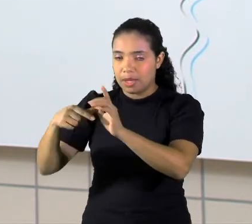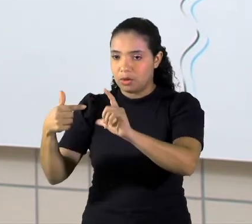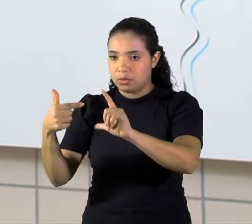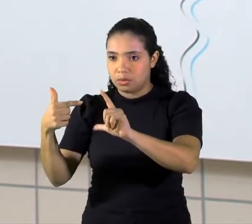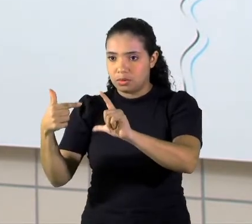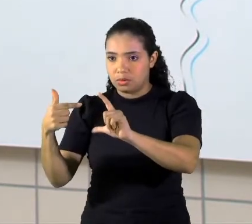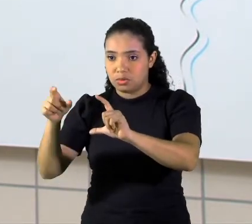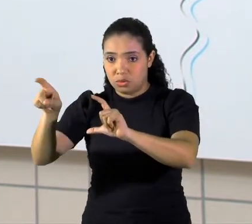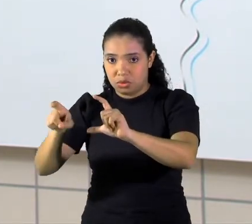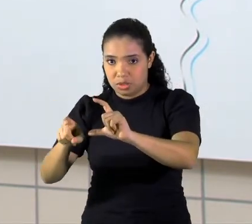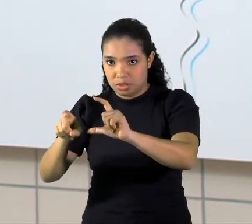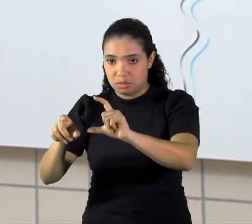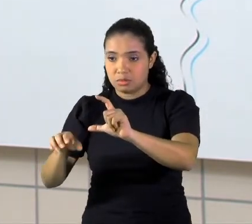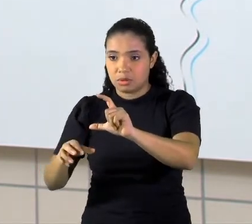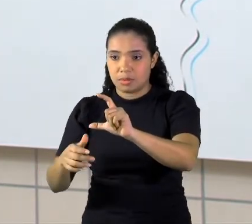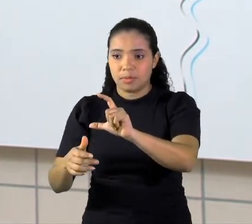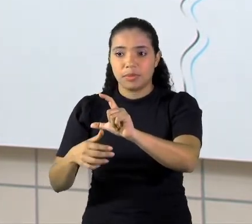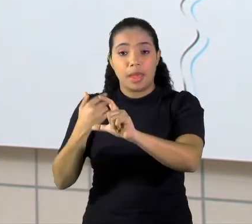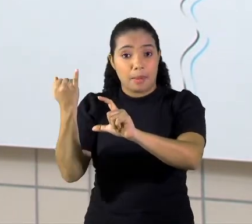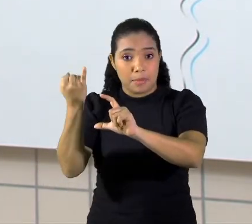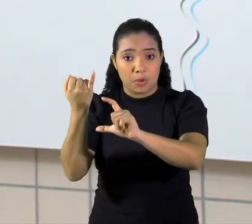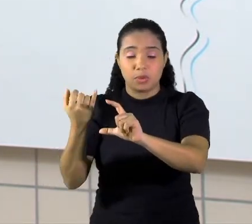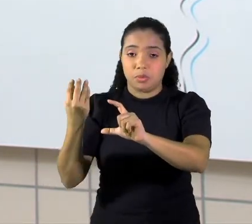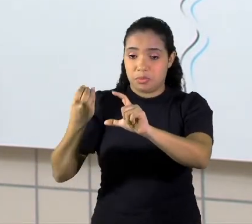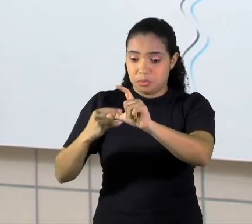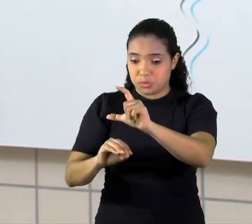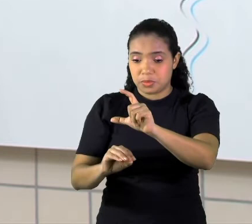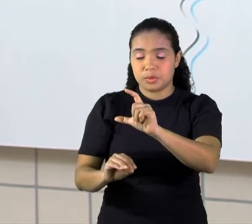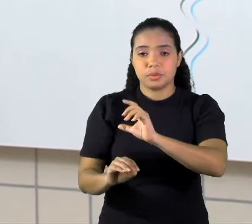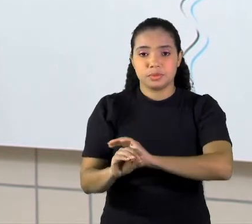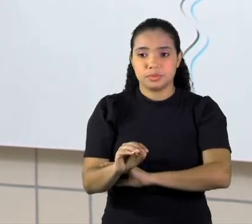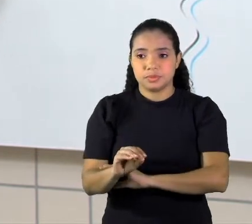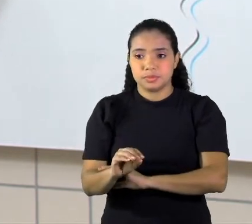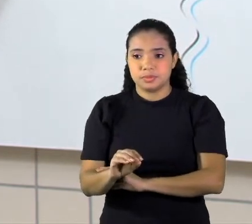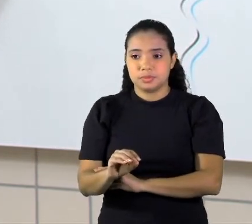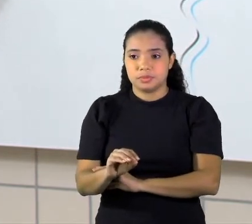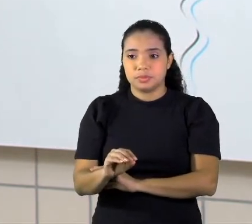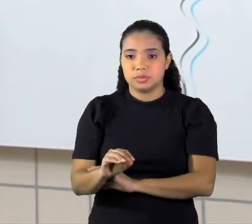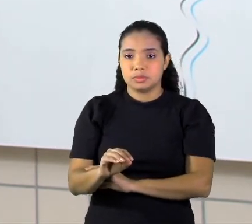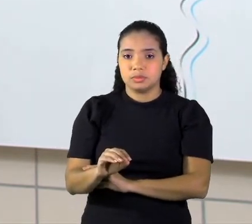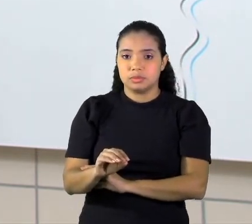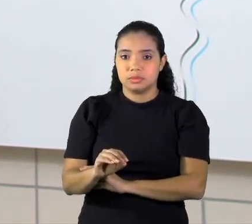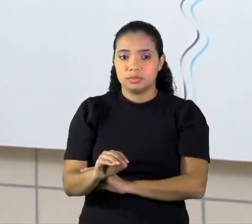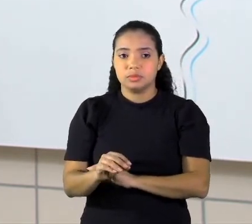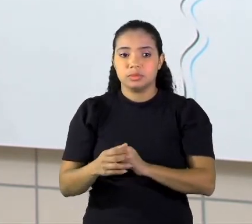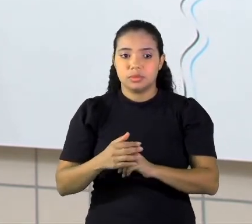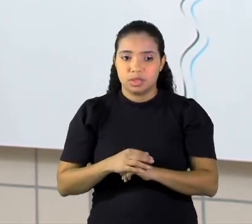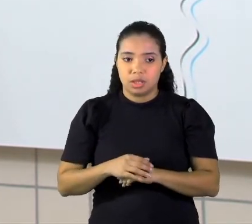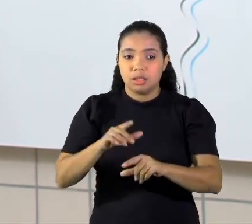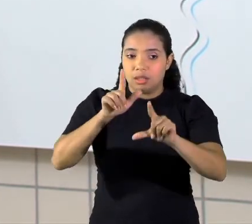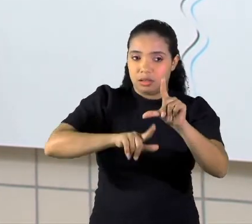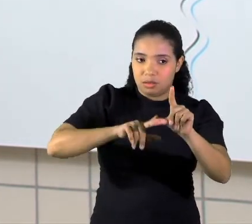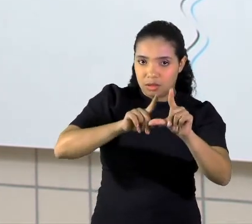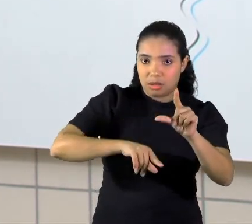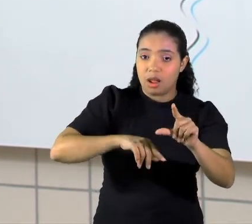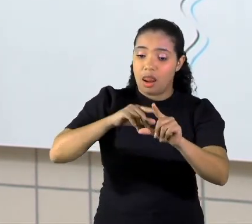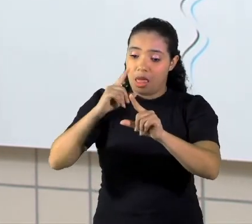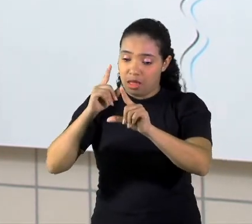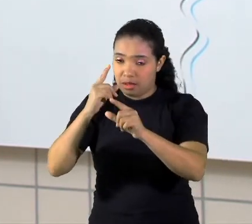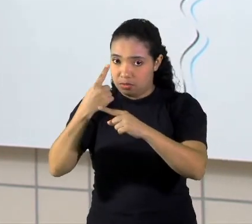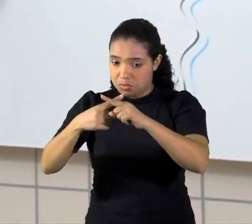vou falar para vocês, eu falei nessa aula, mas é importante reforçar. Sinal multiplica sinal. Quando não tem sinal é mais,